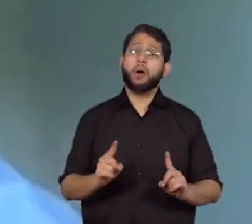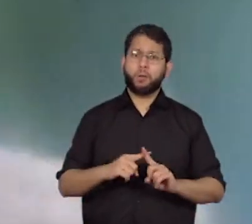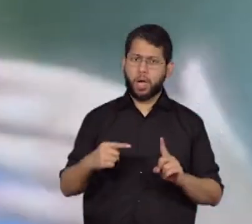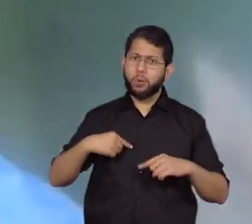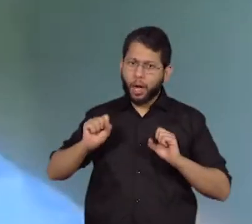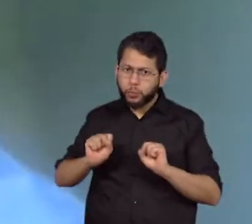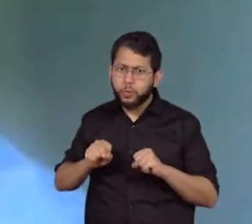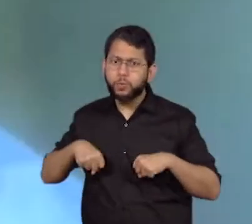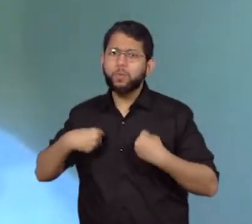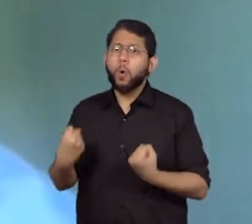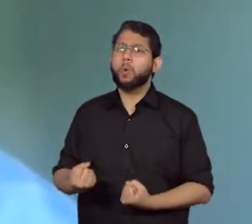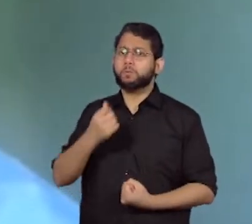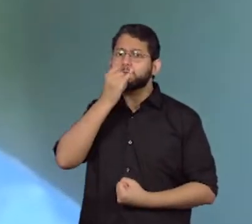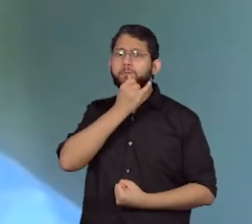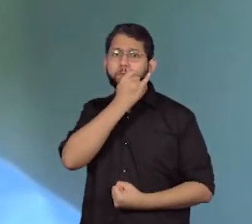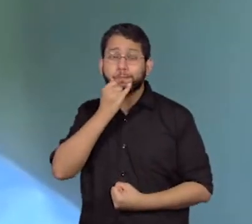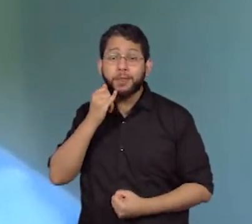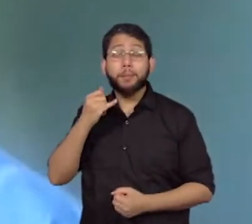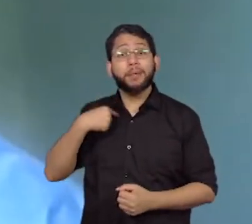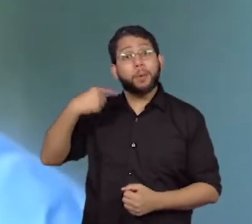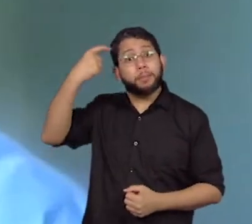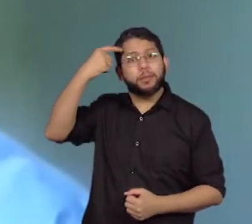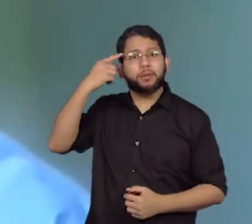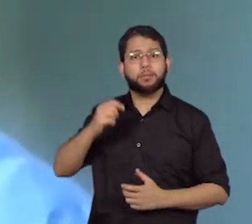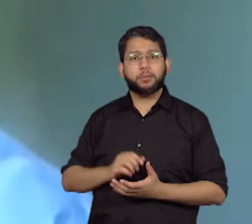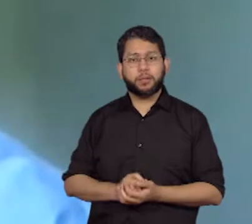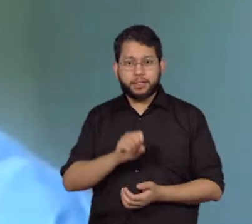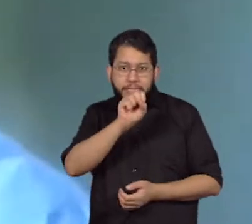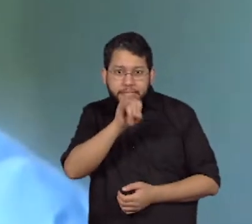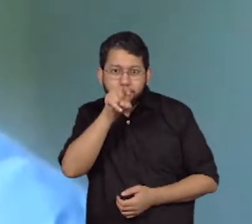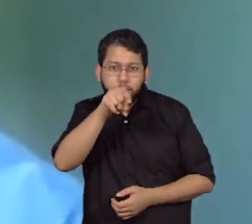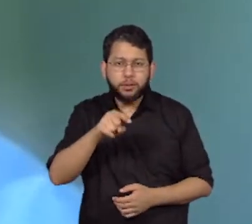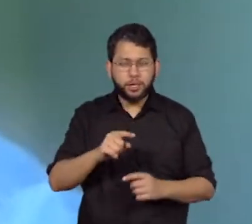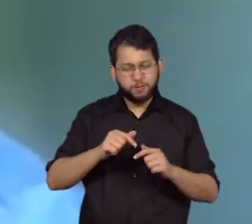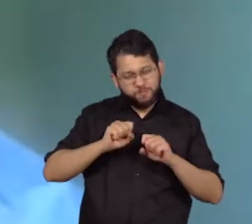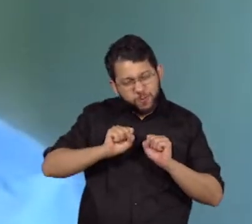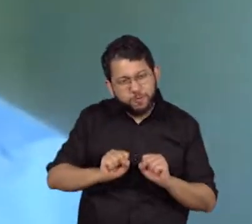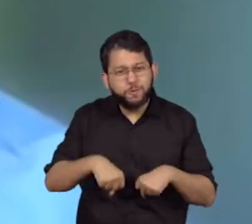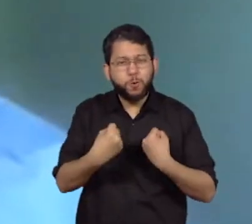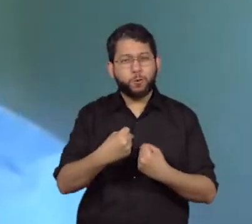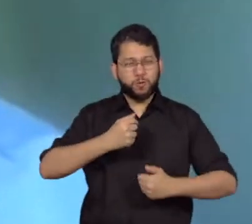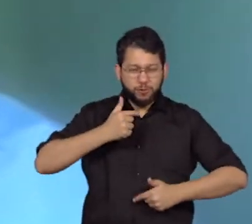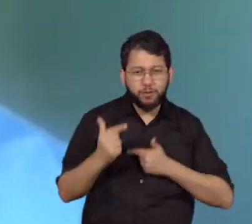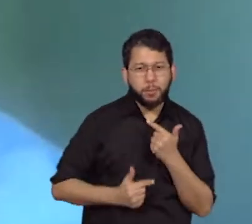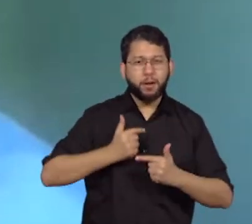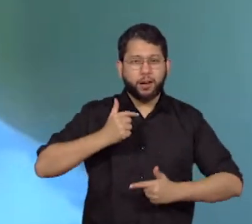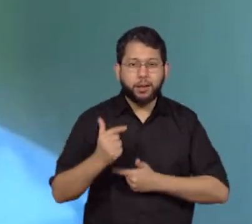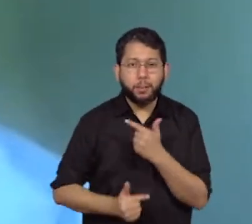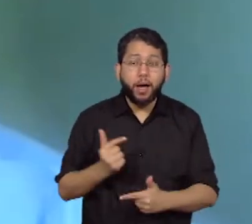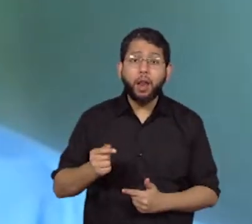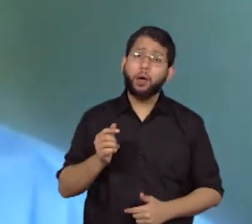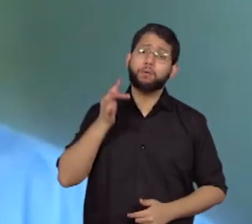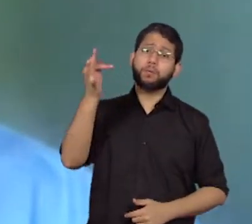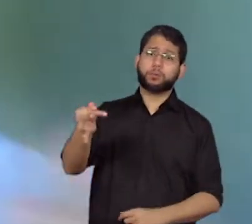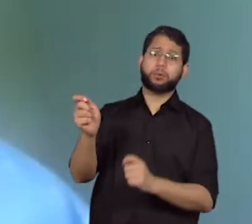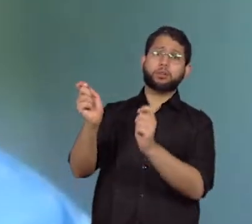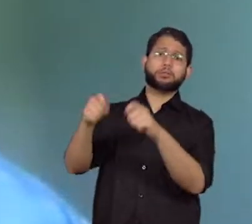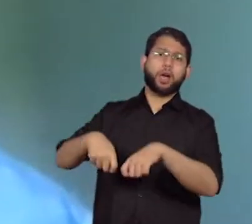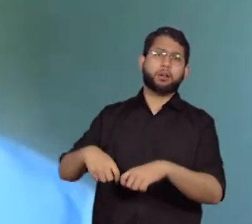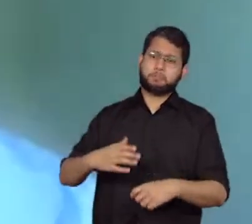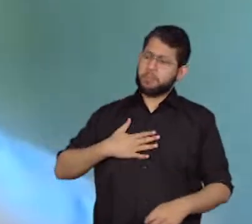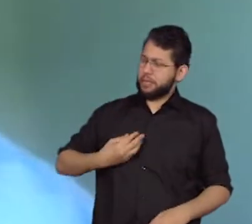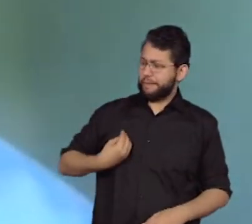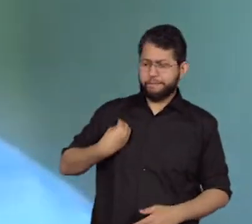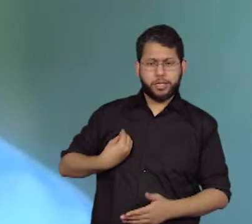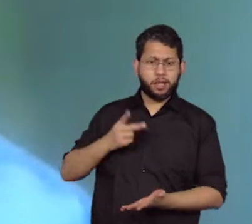sempre acreditei que quando você trabalha hoje, você se esforça hoje, o resultado vem na frente. Isso sempre